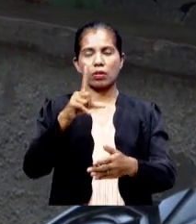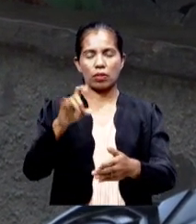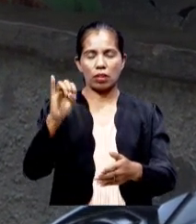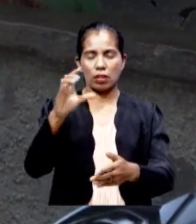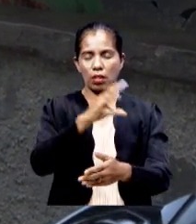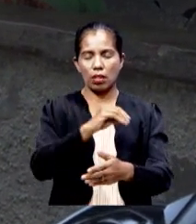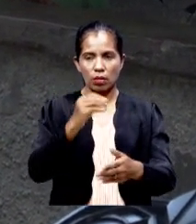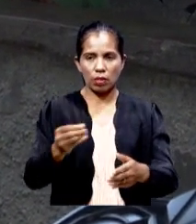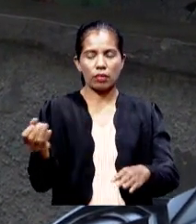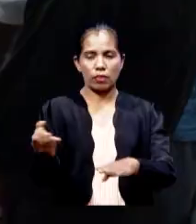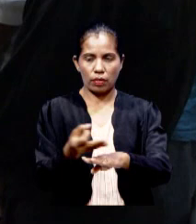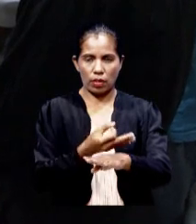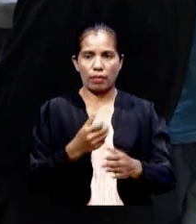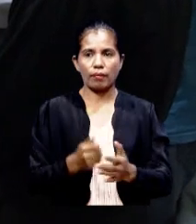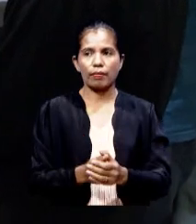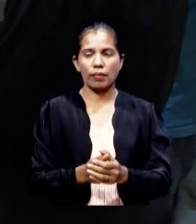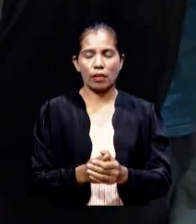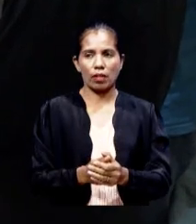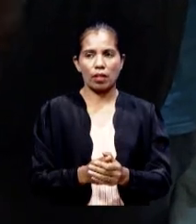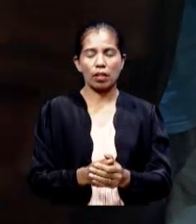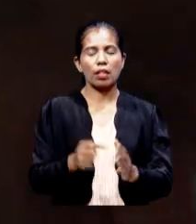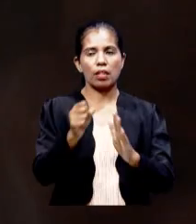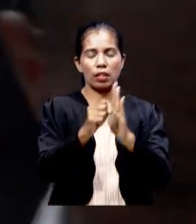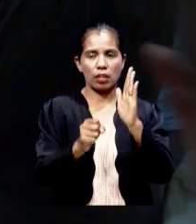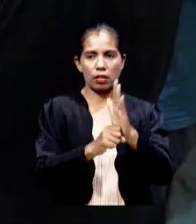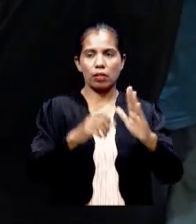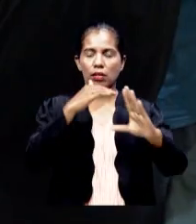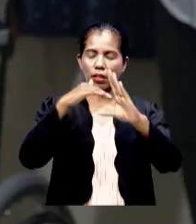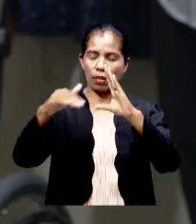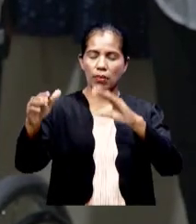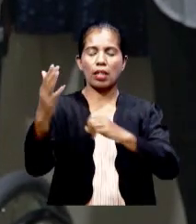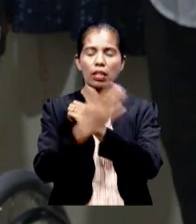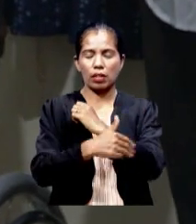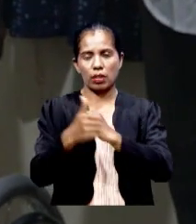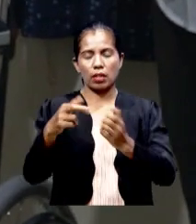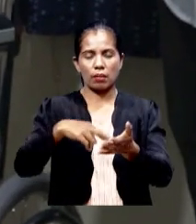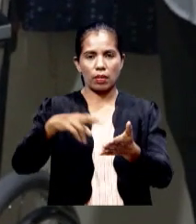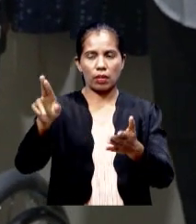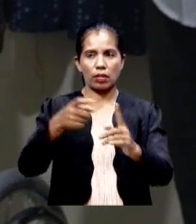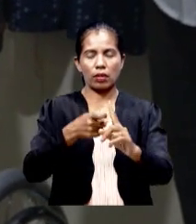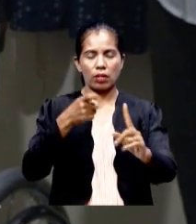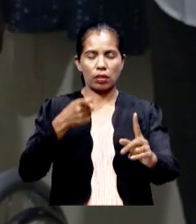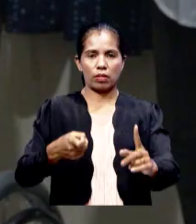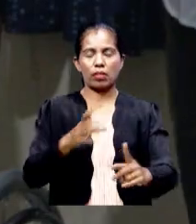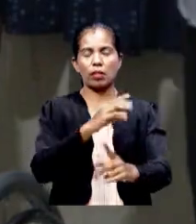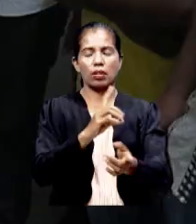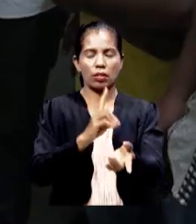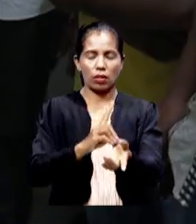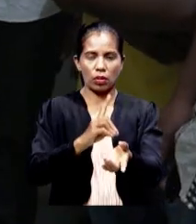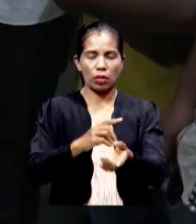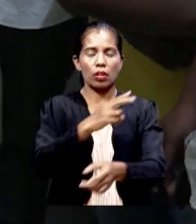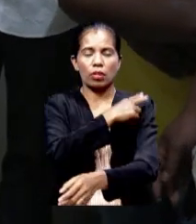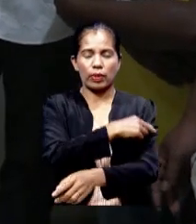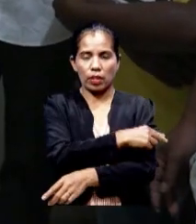documento. Paciente Lívia dos Santos, nia estatuto transferência Barailiur, retang aprovação husi Junta Médica Hospital Nacional